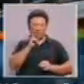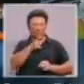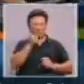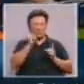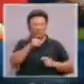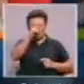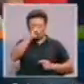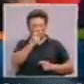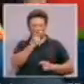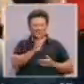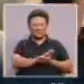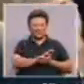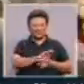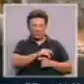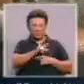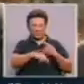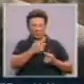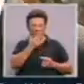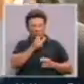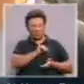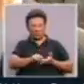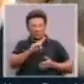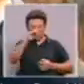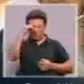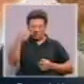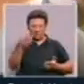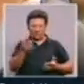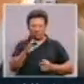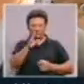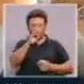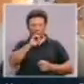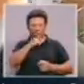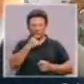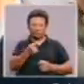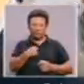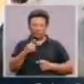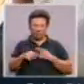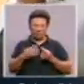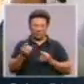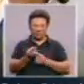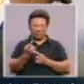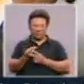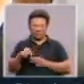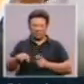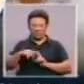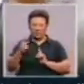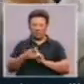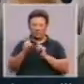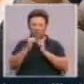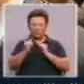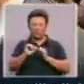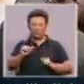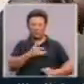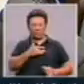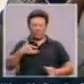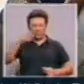iniciam o seu hábito tabágico porque depois deixar de fumar é muito difícil não é mas não permite eu divido outras coisas porque este é o Ano Internacional do